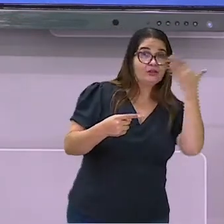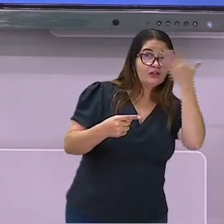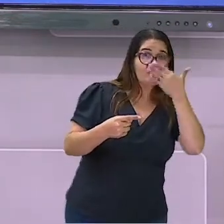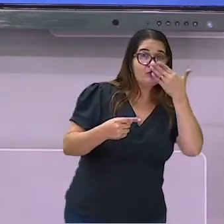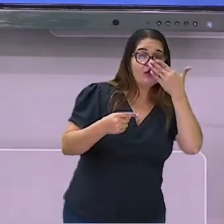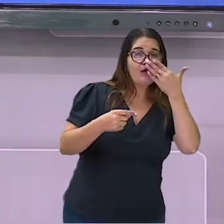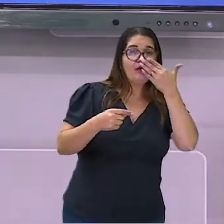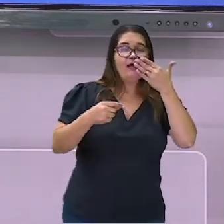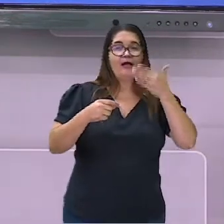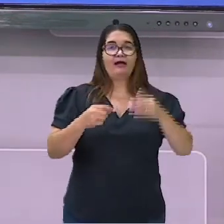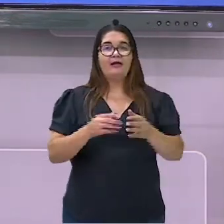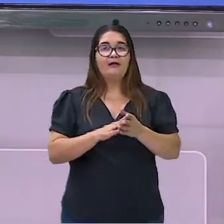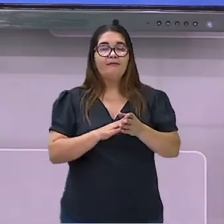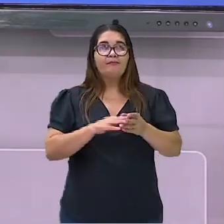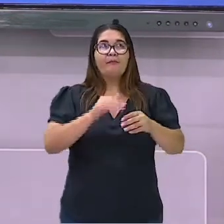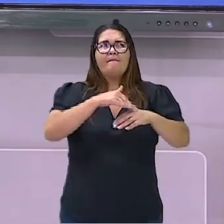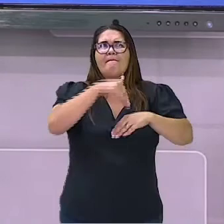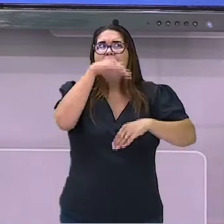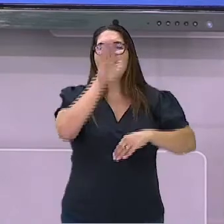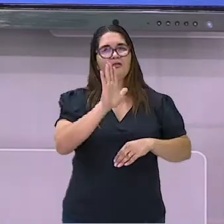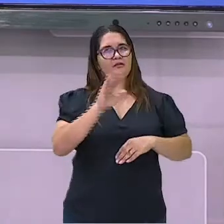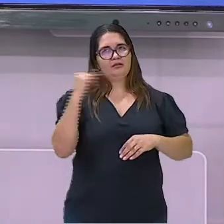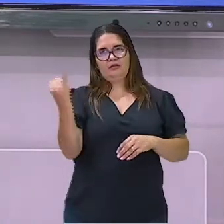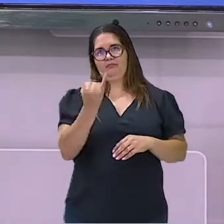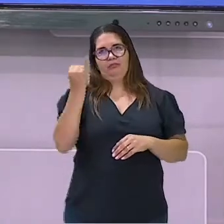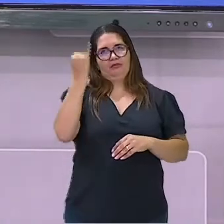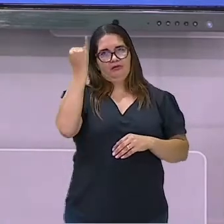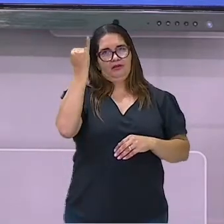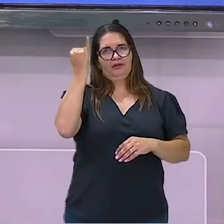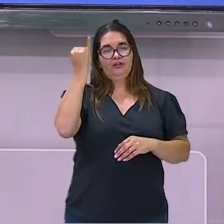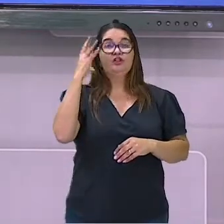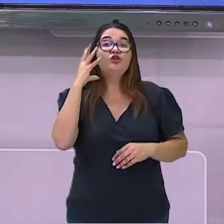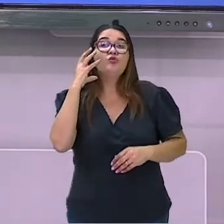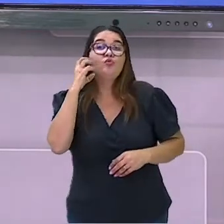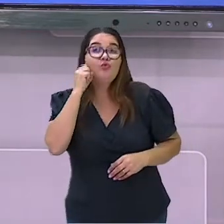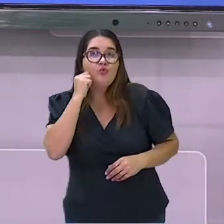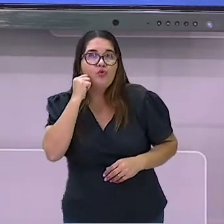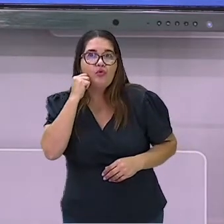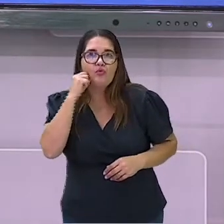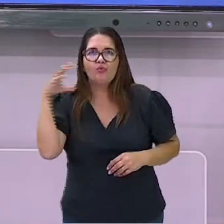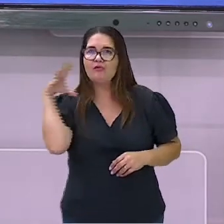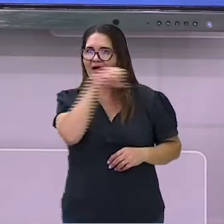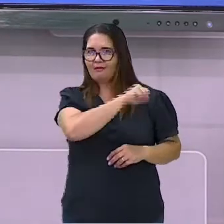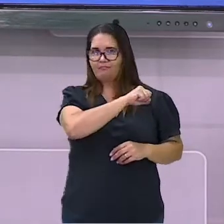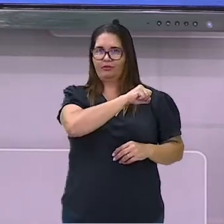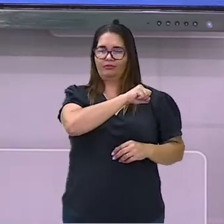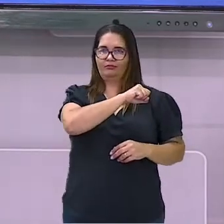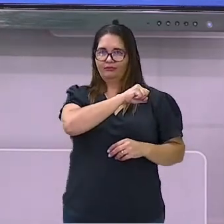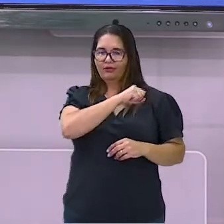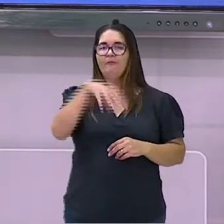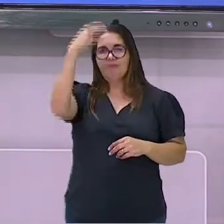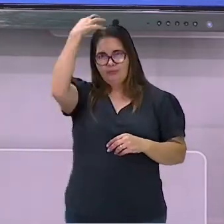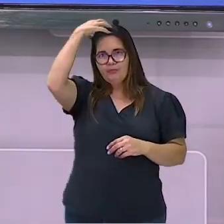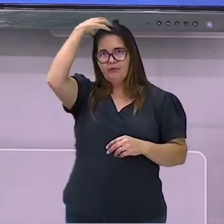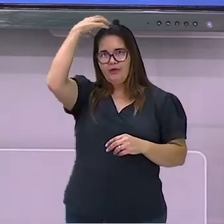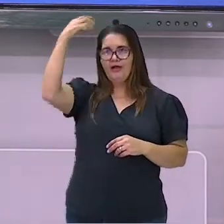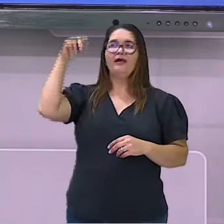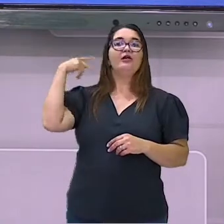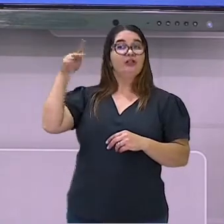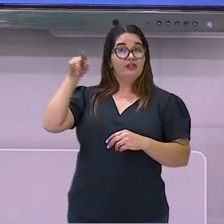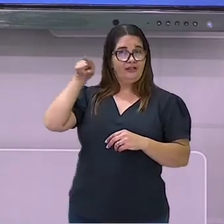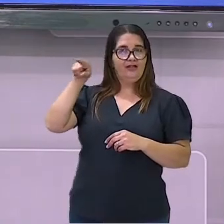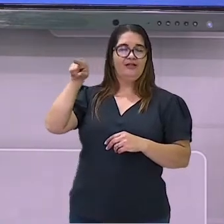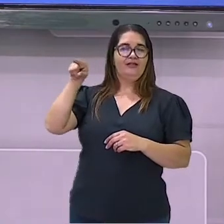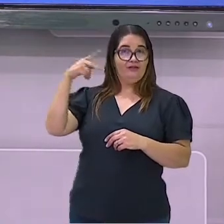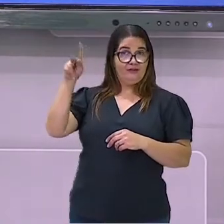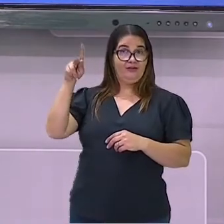O gado era para subsistência. Houve até uma época aqui em Minas Gerais que era proibido ter